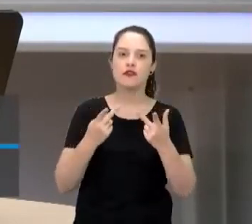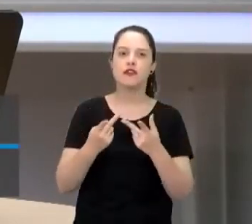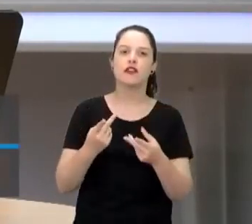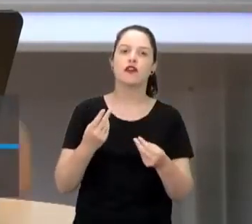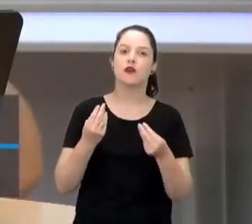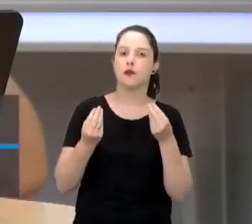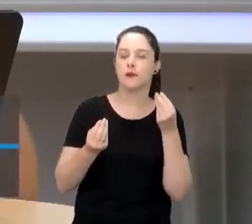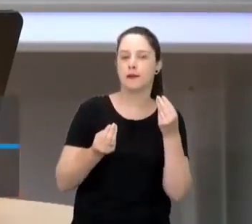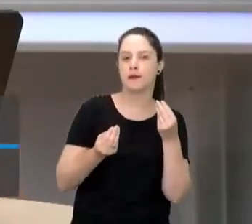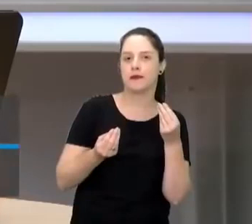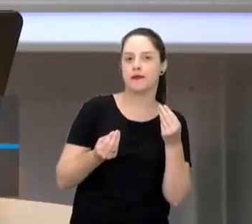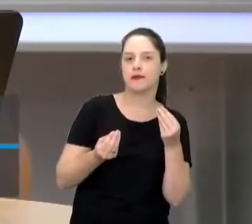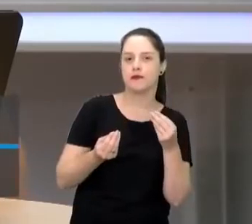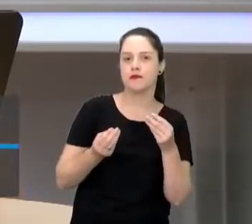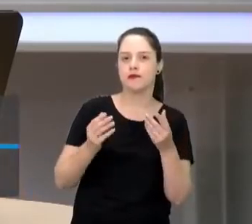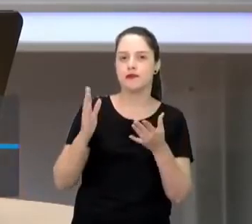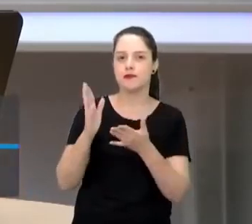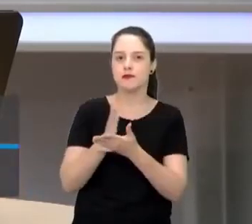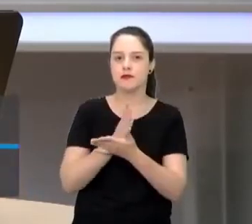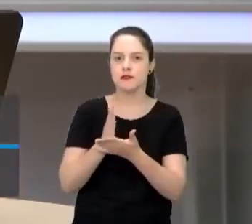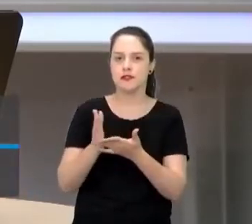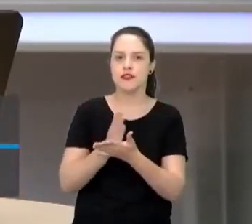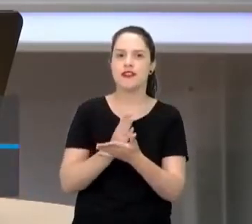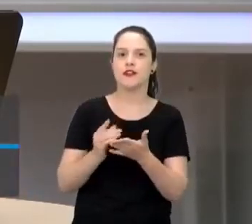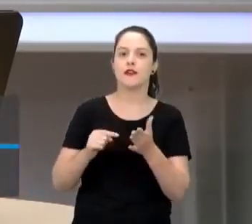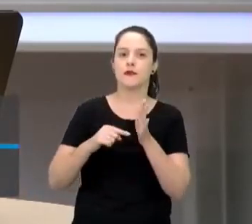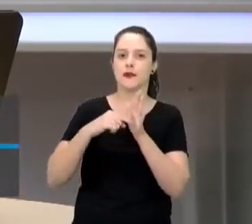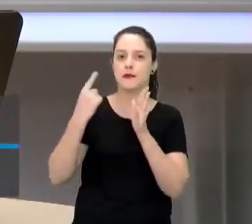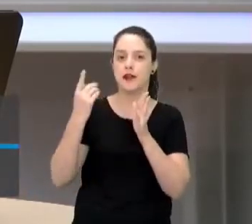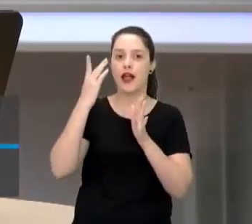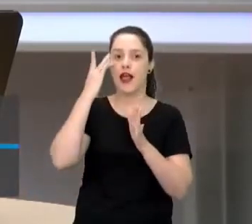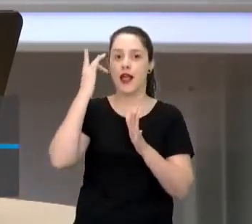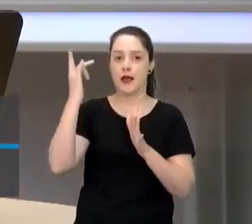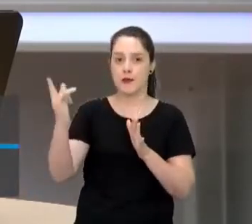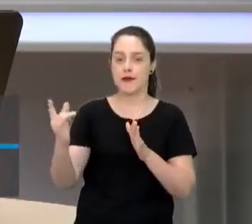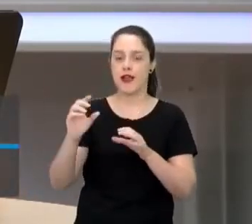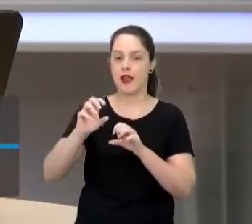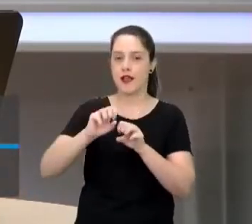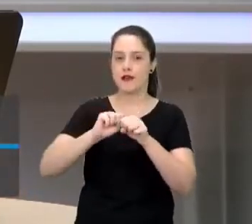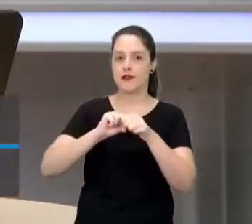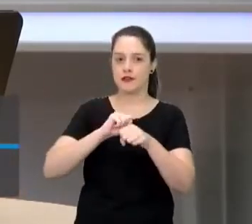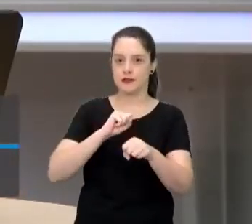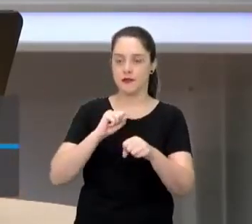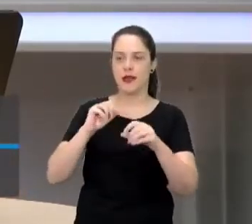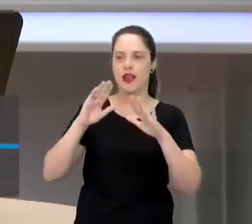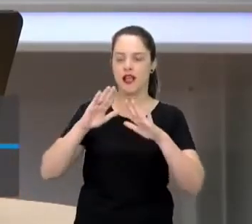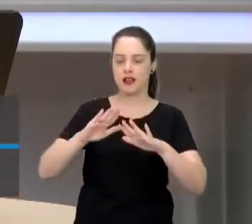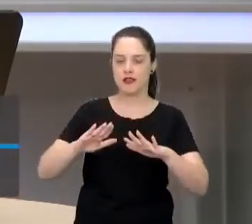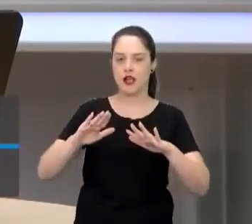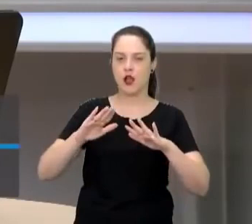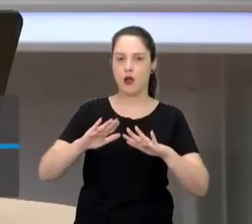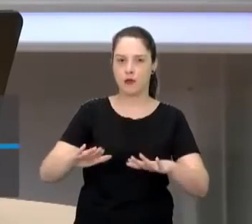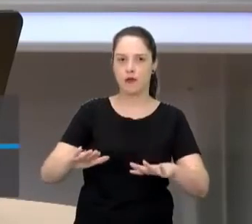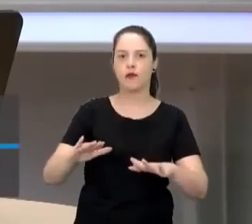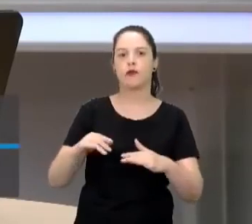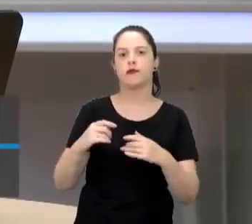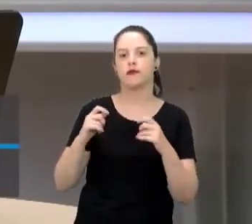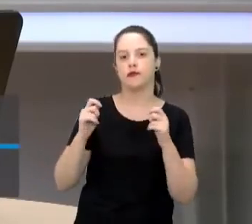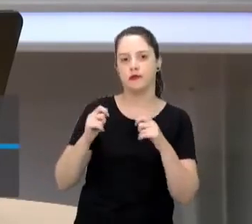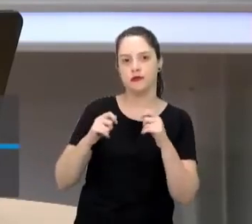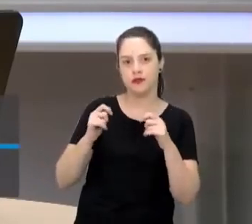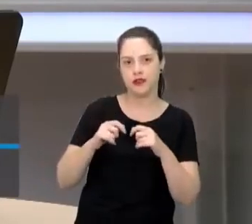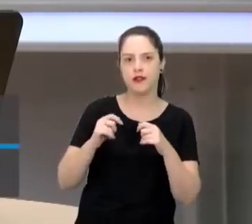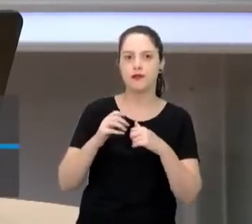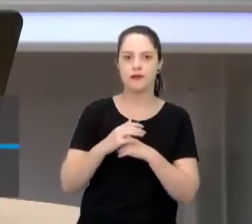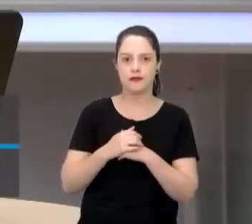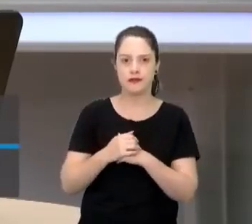assim... Hoje, que é o primeiro dia, e amanhã, a nossa formação ela vai ser mais lenta. A gente vai começar com calma, falando dos princípios e